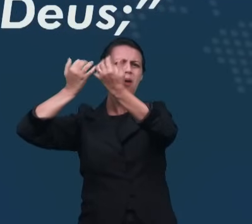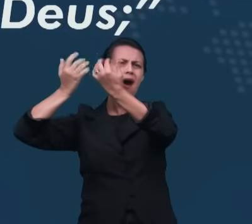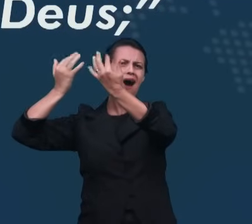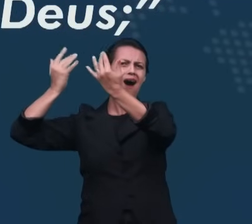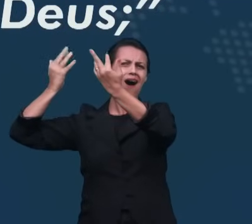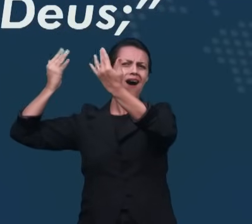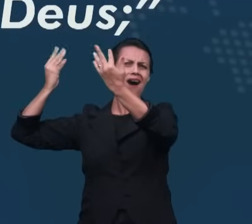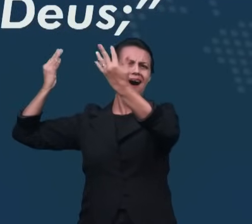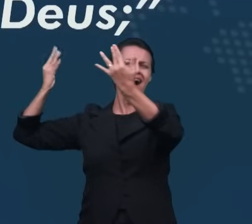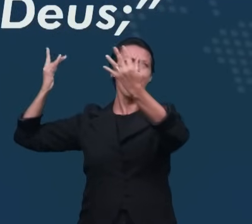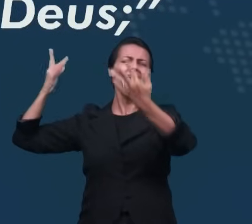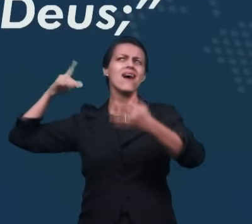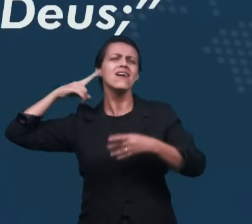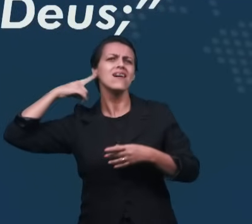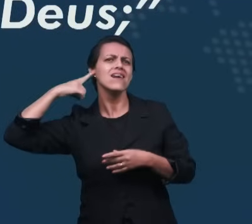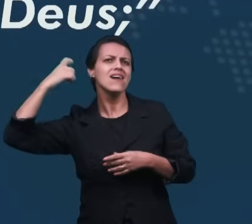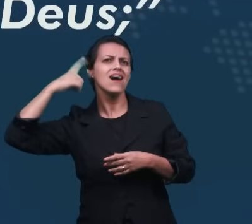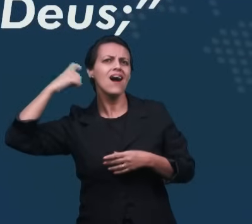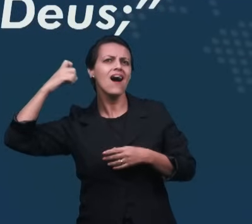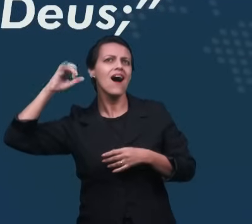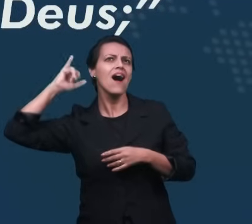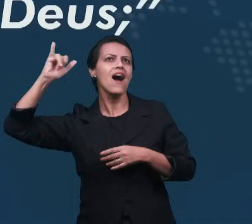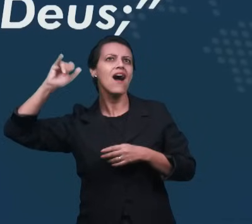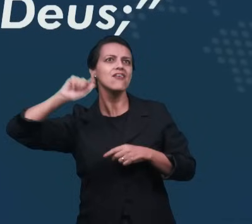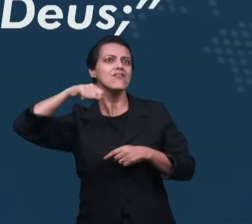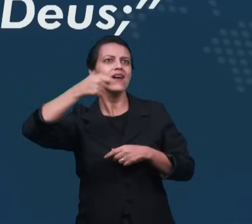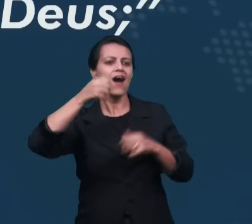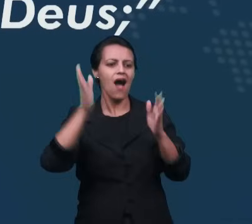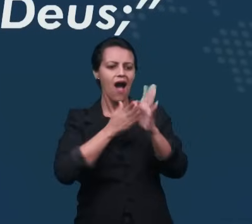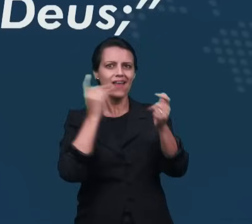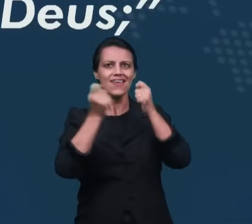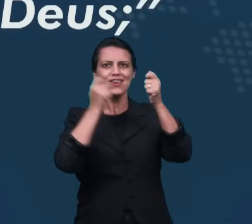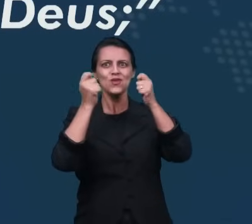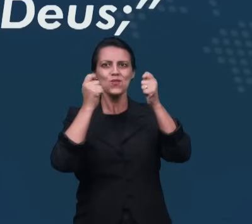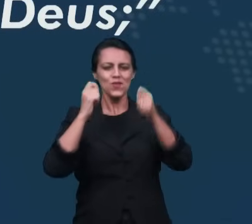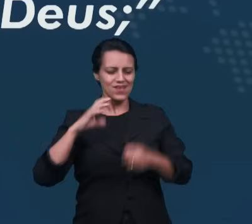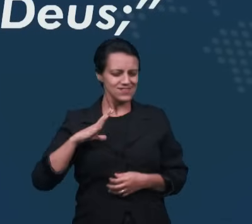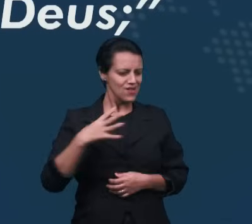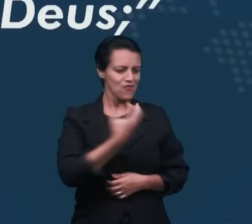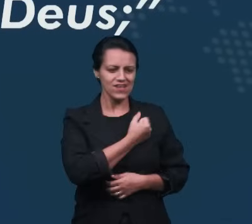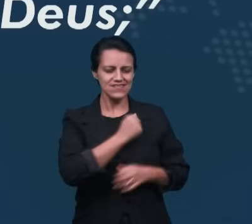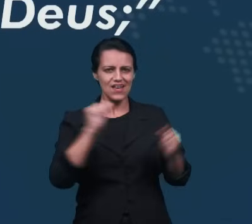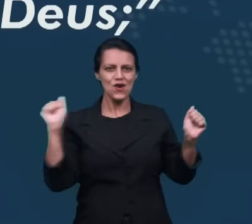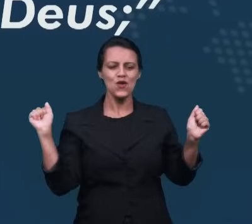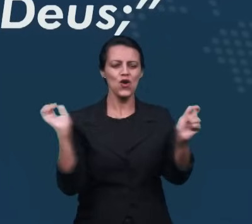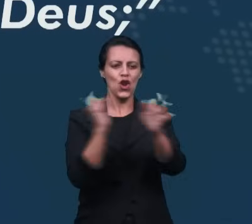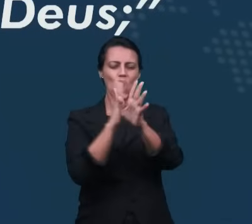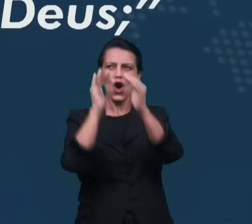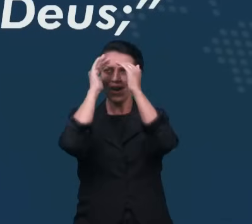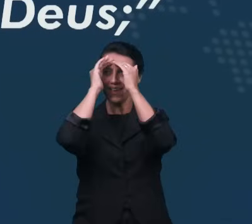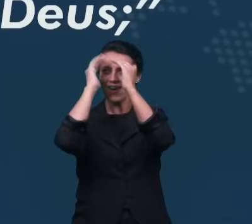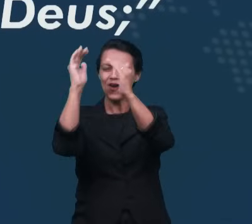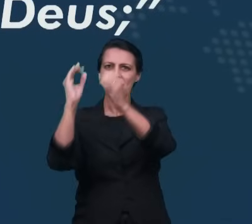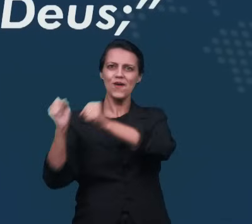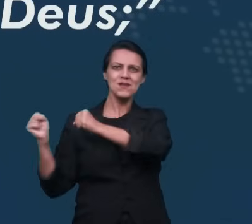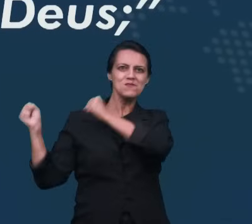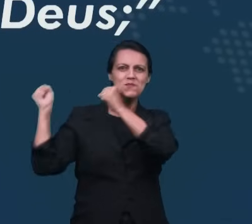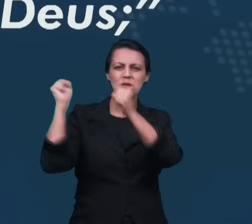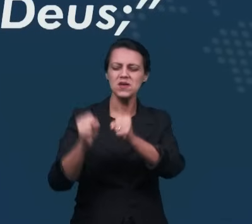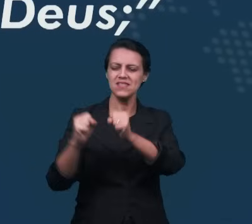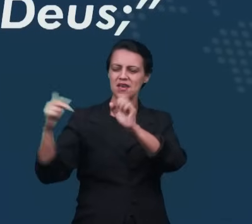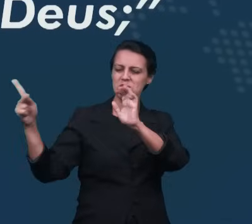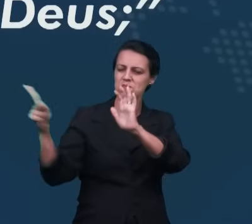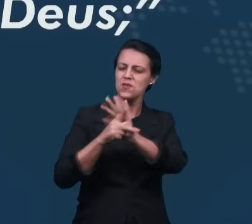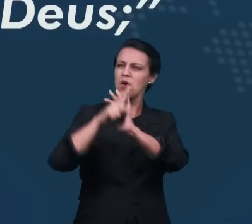dizia: Aleluia, salvação e glória e poder pertencem